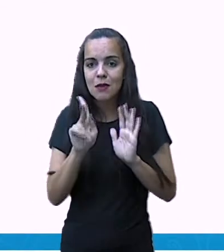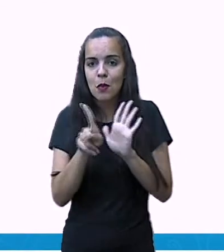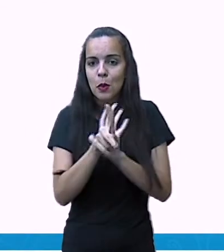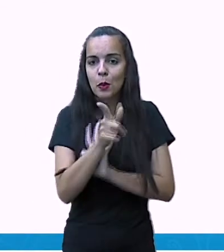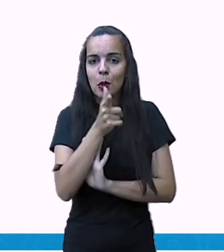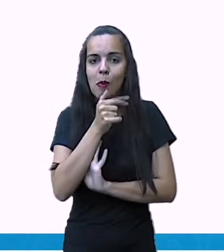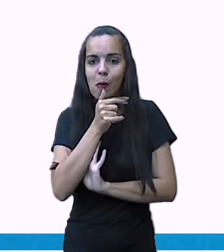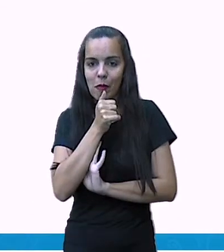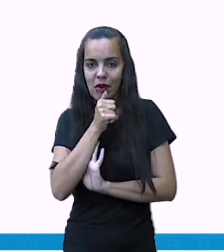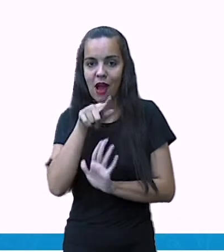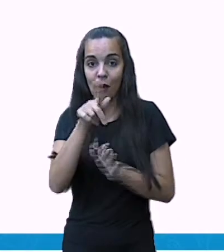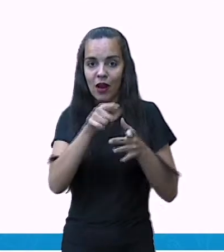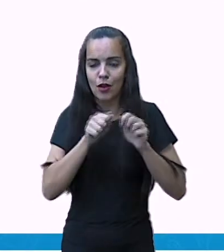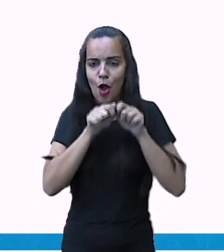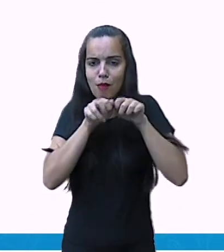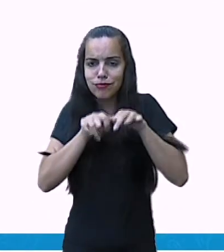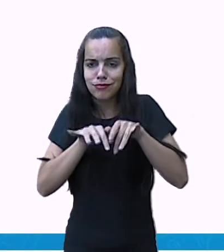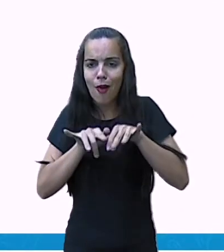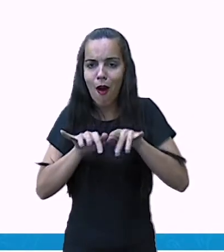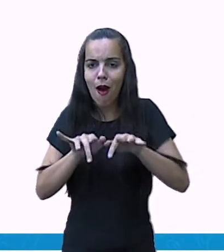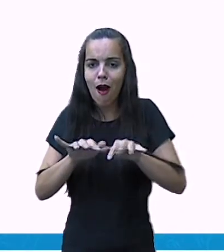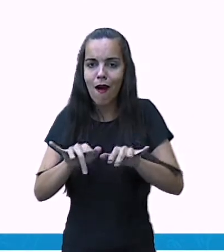ele já correndo pelos vales,